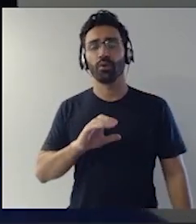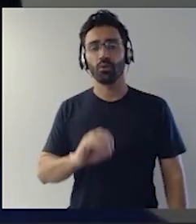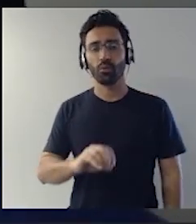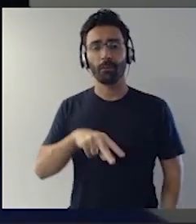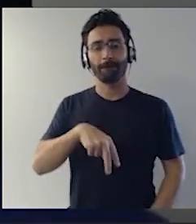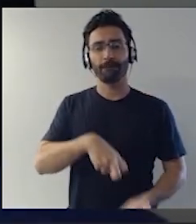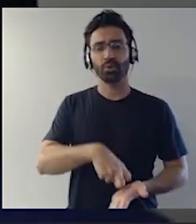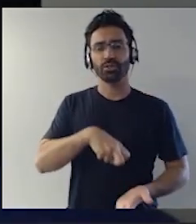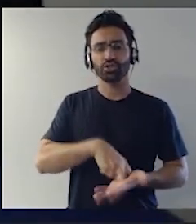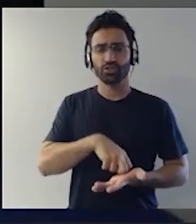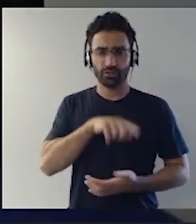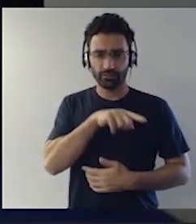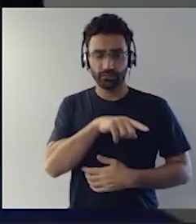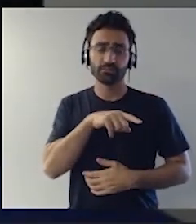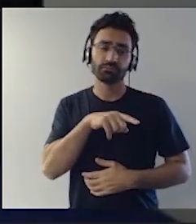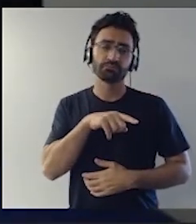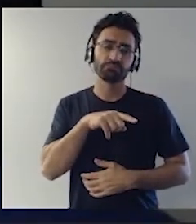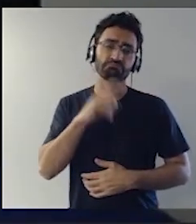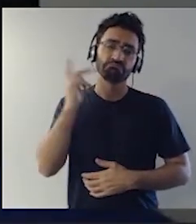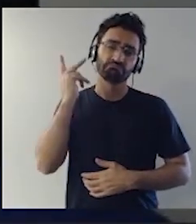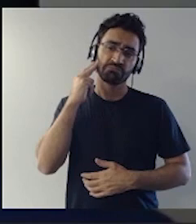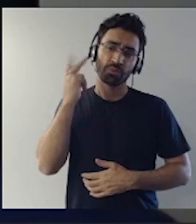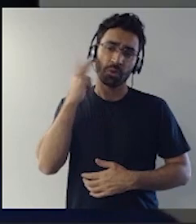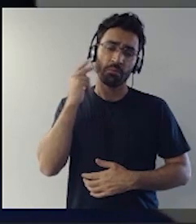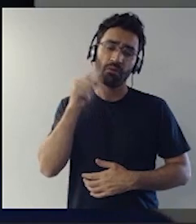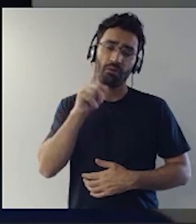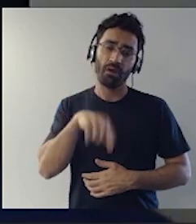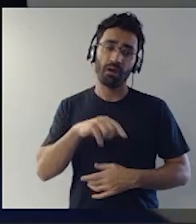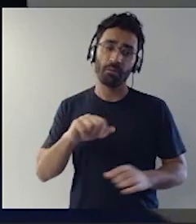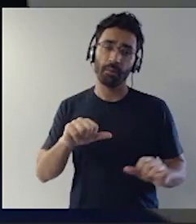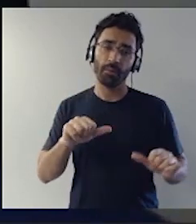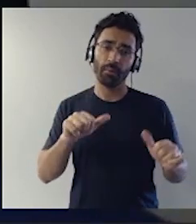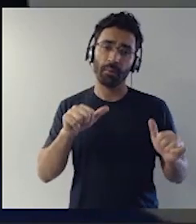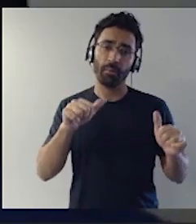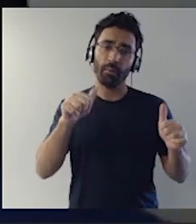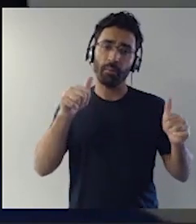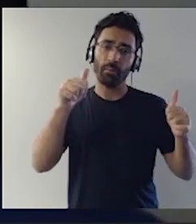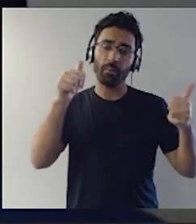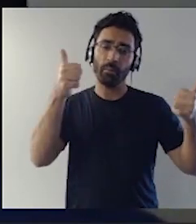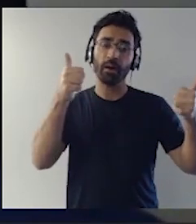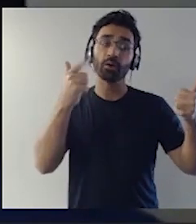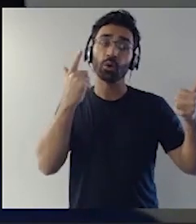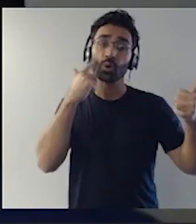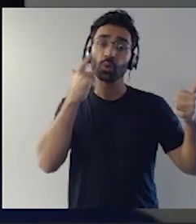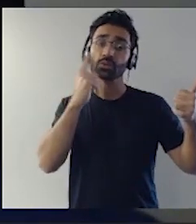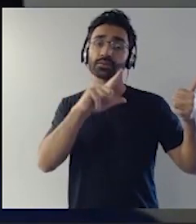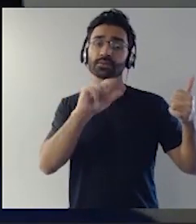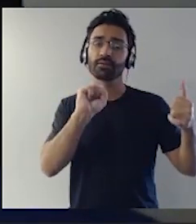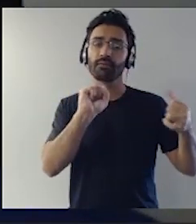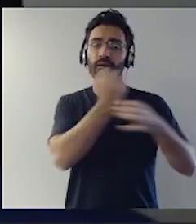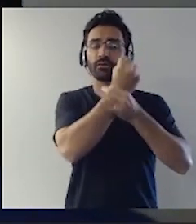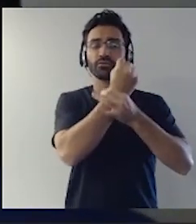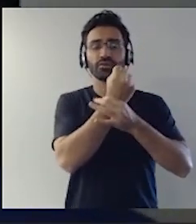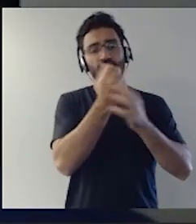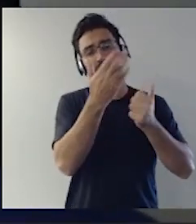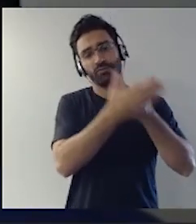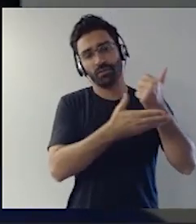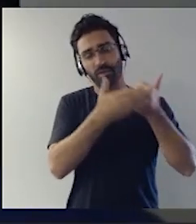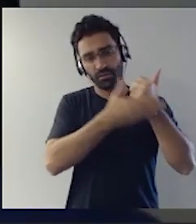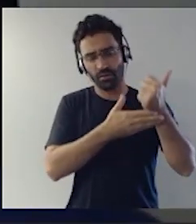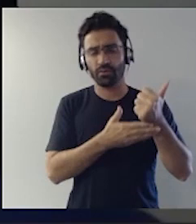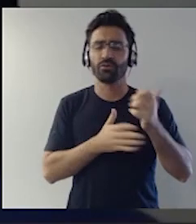tendência é que haja uma revigoração dessas garantias fundamentais. Cada vez mais a jurisprudência tende